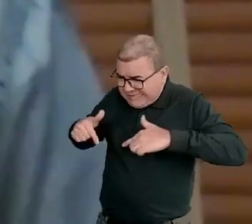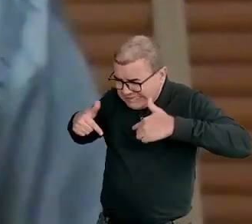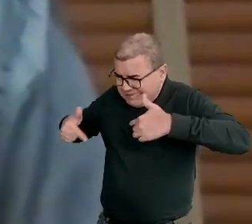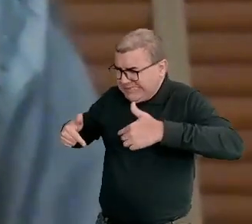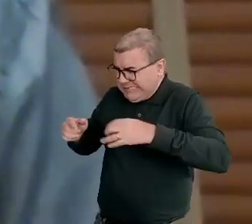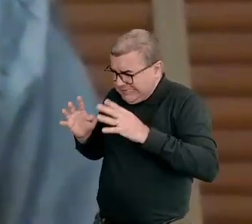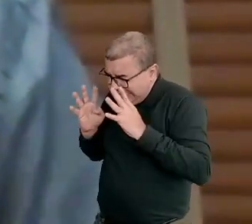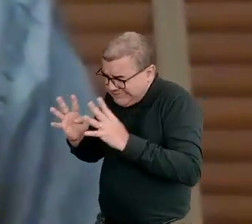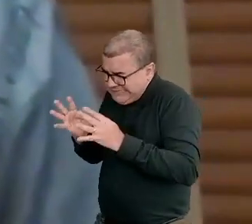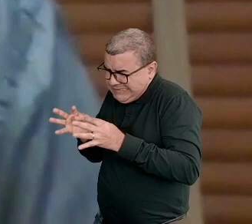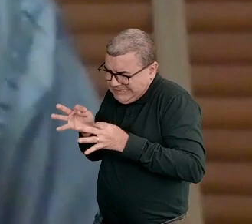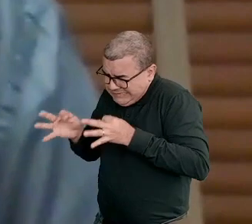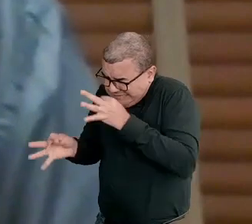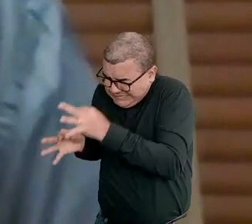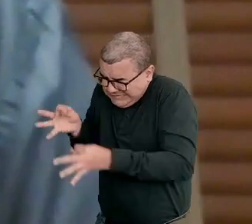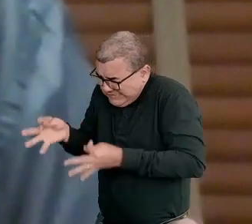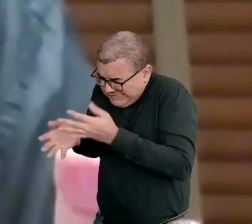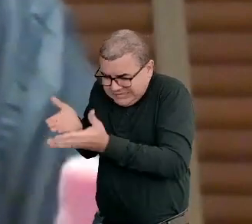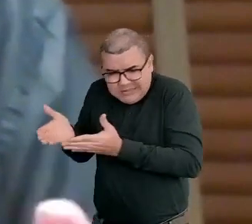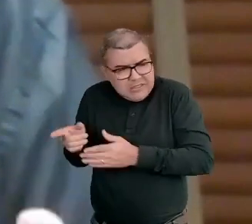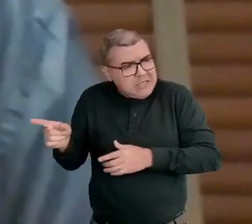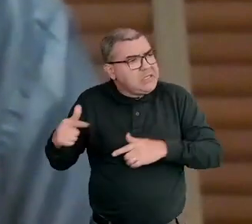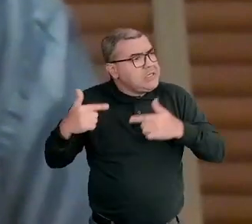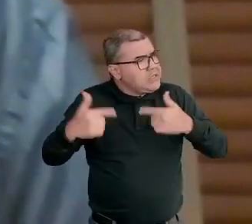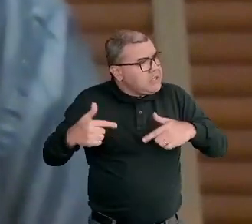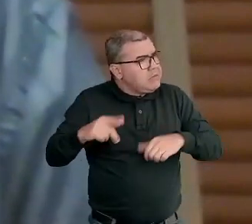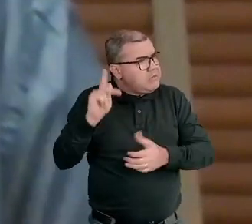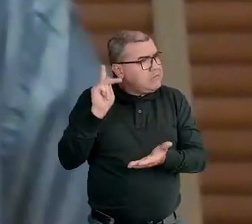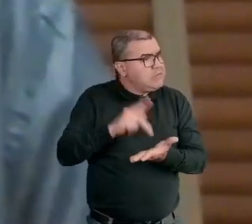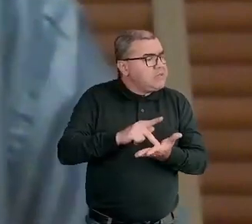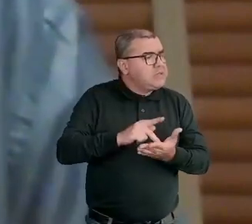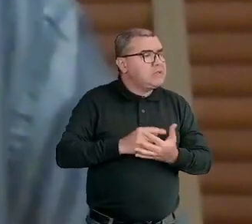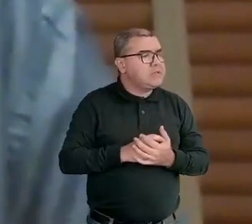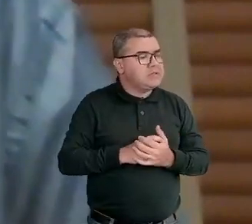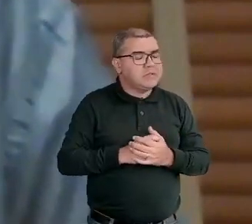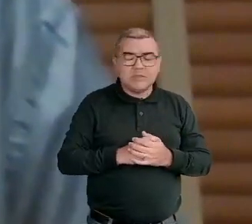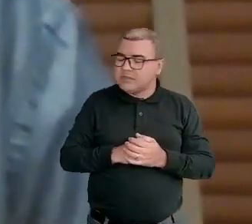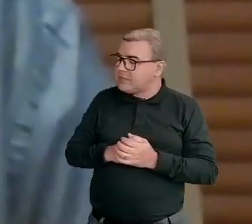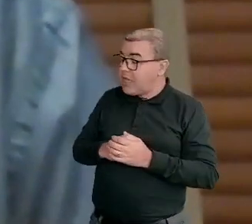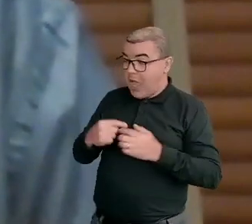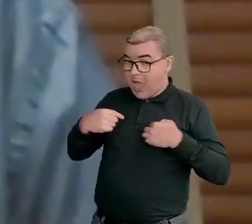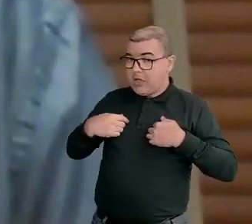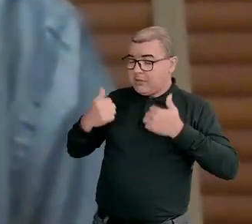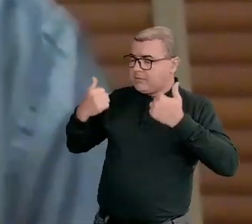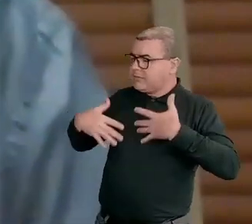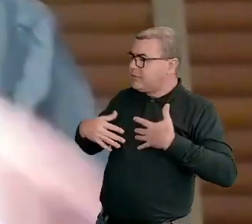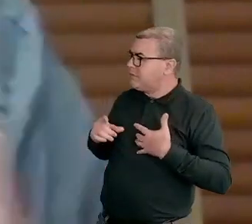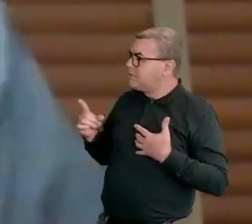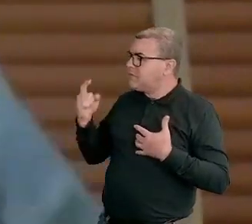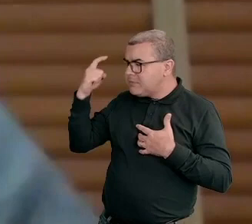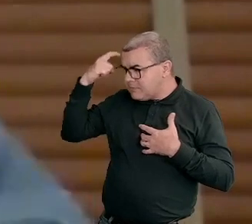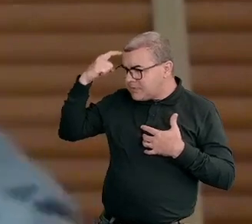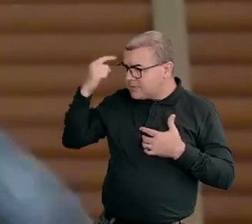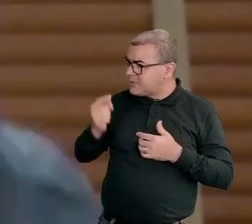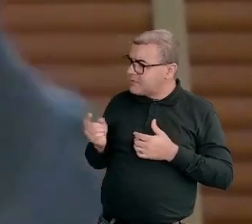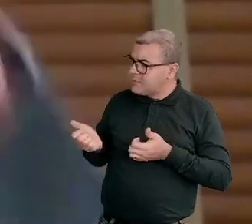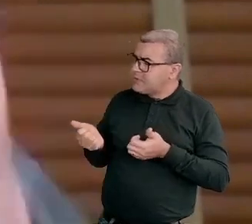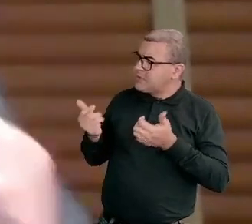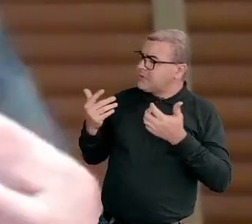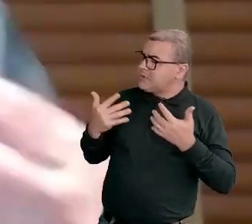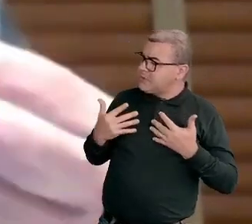jardinagem. Eles trabalham de verdade. Aí eu disse: para pensar no que você acabou de dizer.